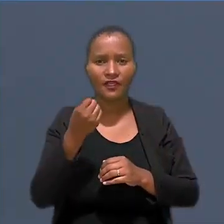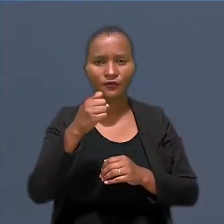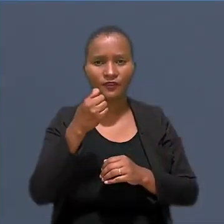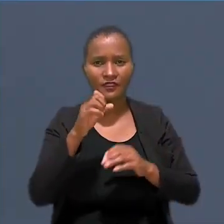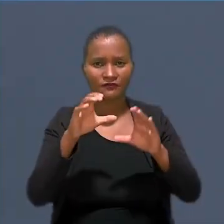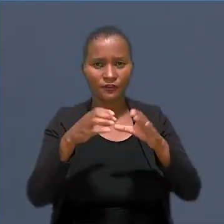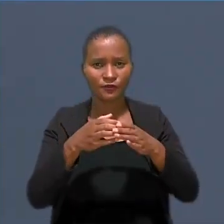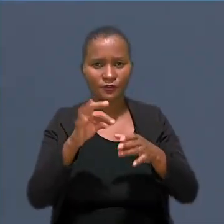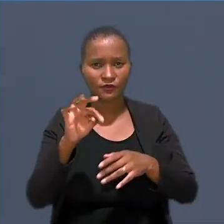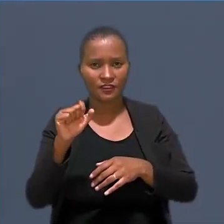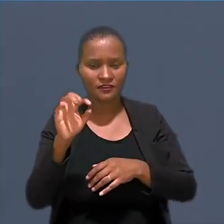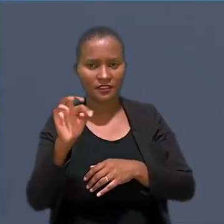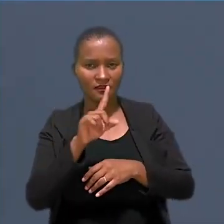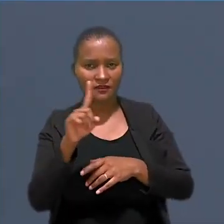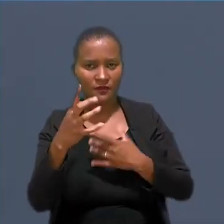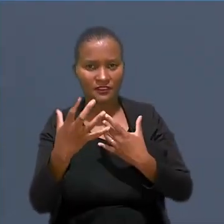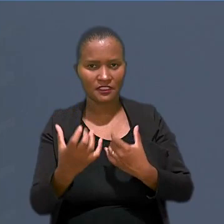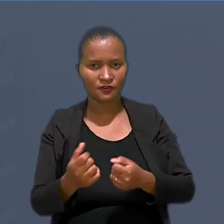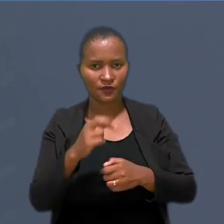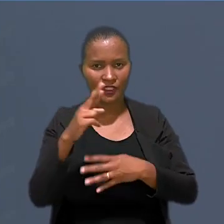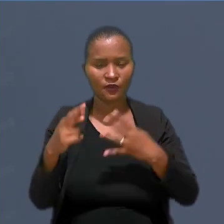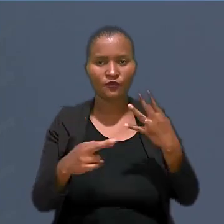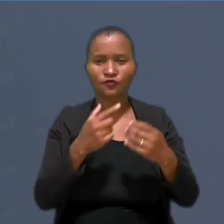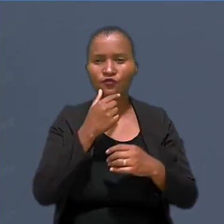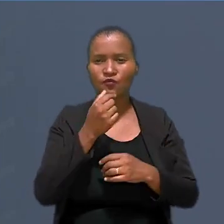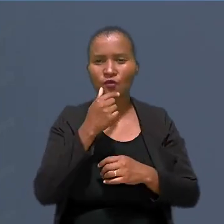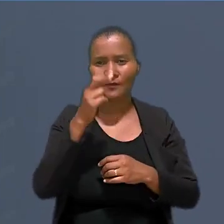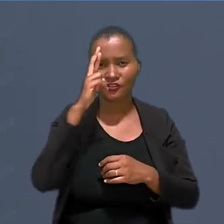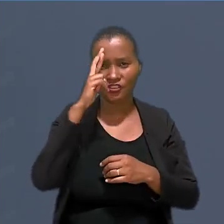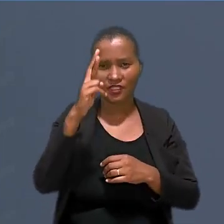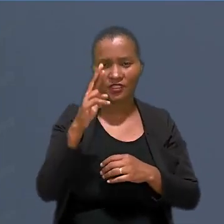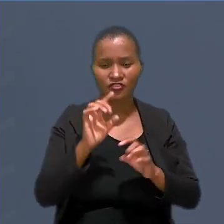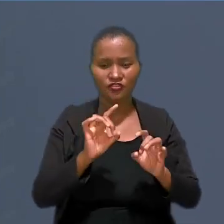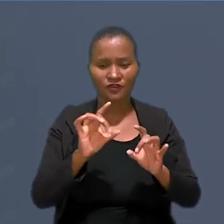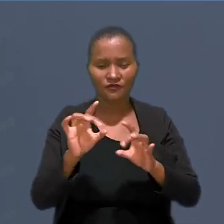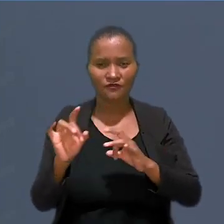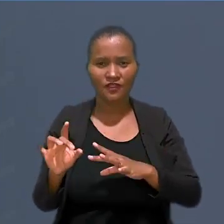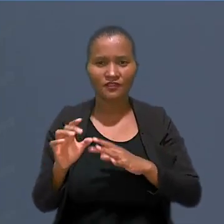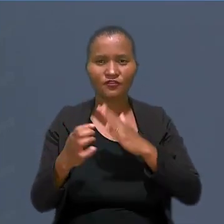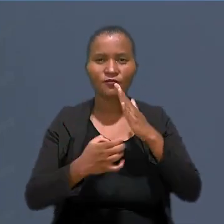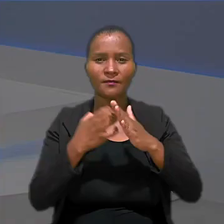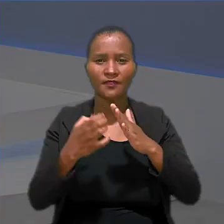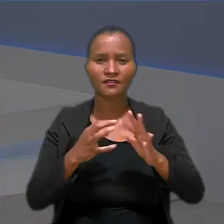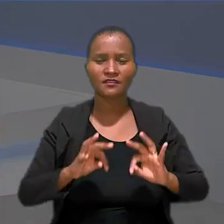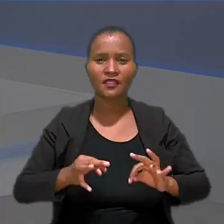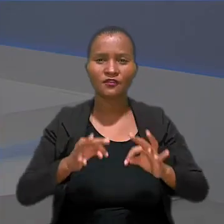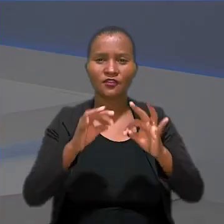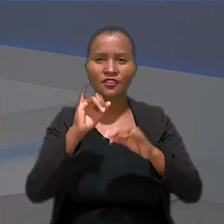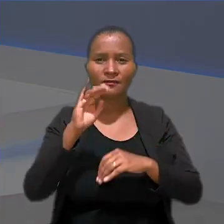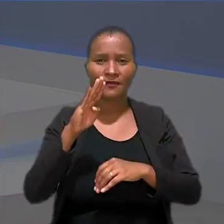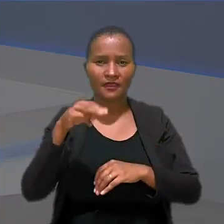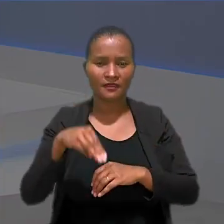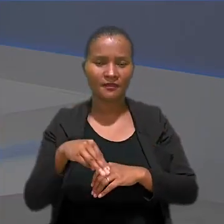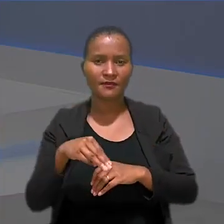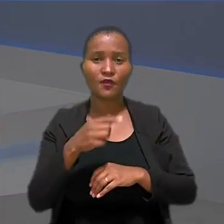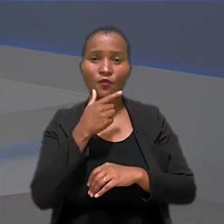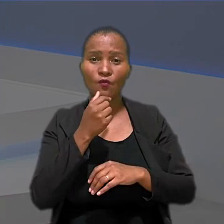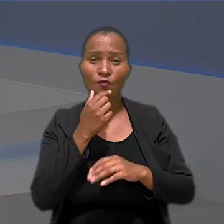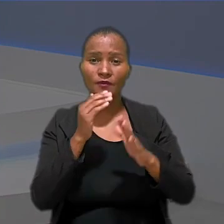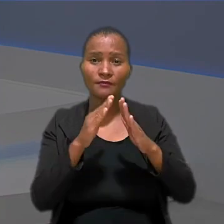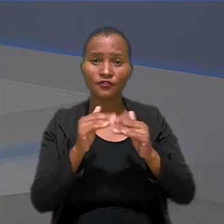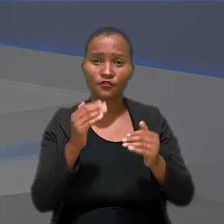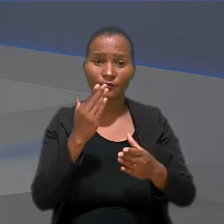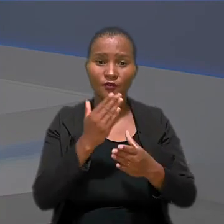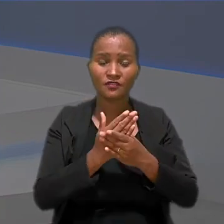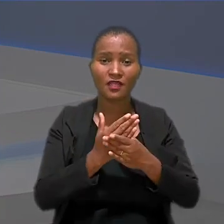A oitava turma do TST rejeitou o recurso de um gerente de vendas da empresa de tecnologia IBM. Ele havia solicitado no